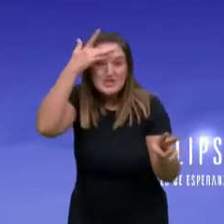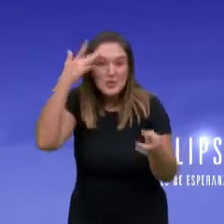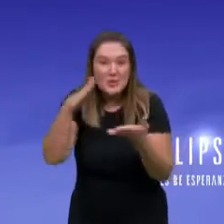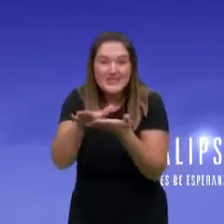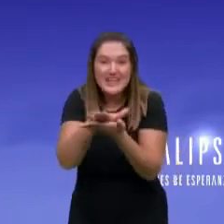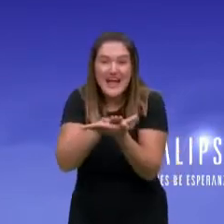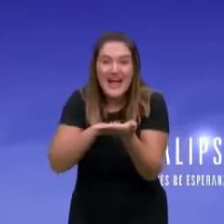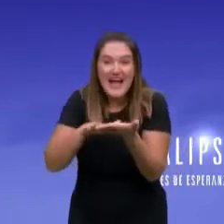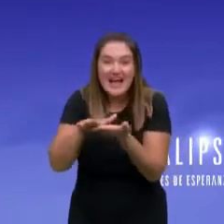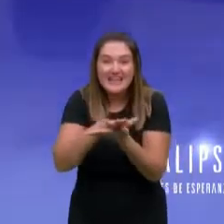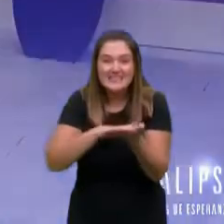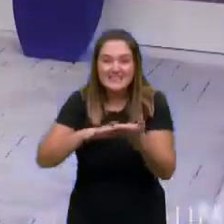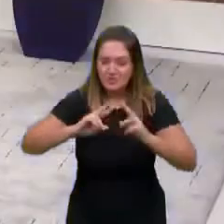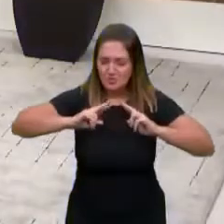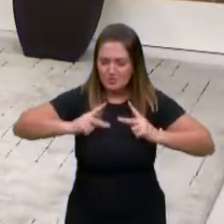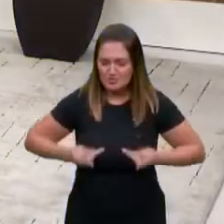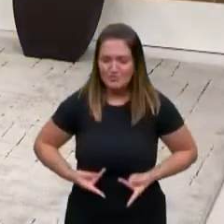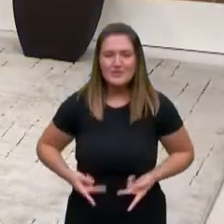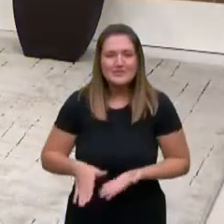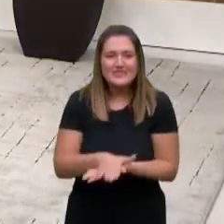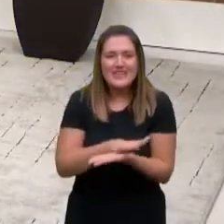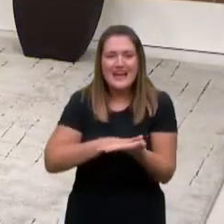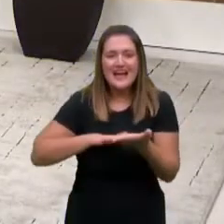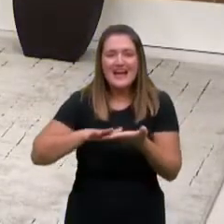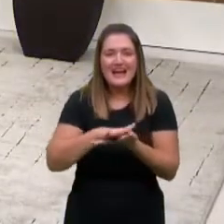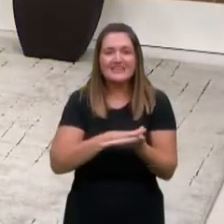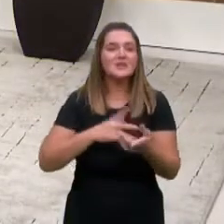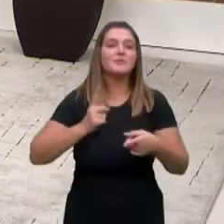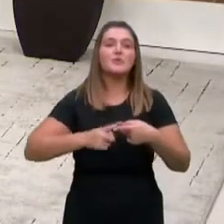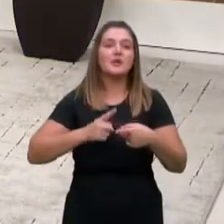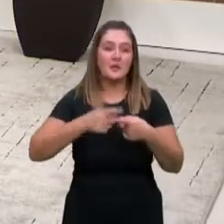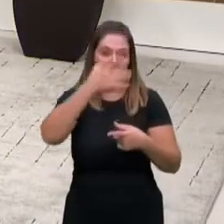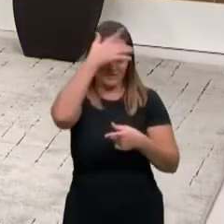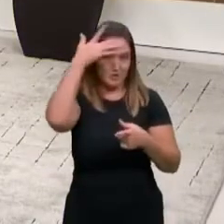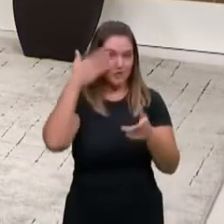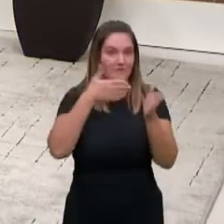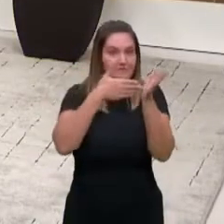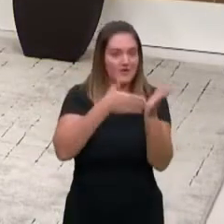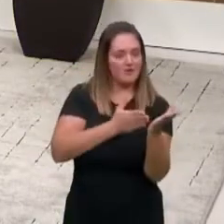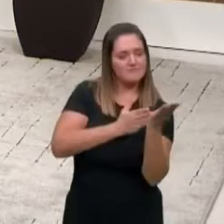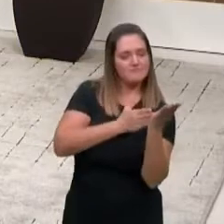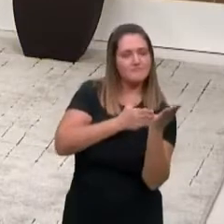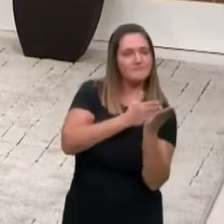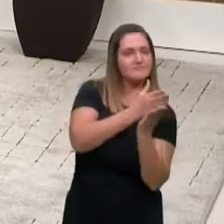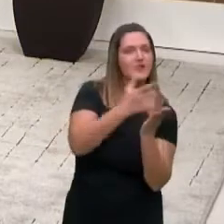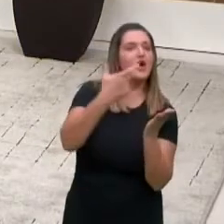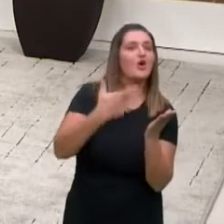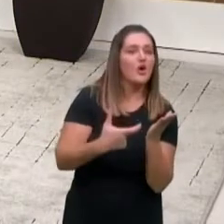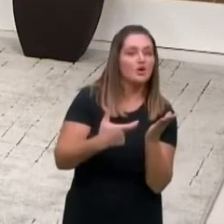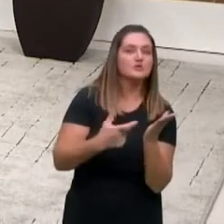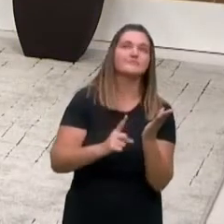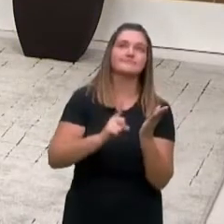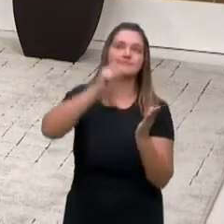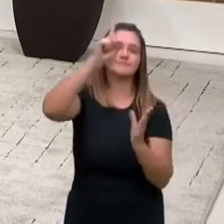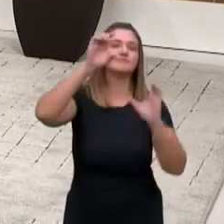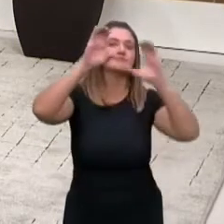atenção? Não havia homem nenhum. Por quê? Porque as pessoas fiéis vão estar no céu e as pessoas ímpias vão estar